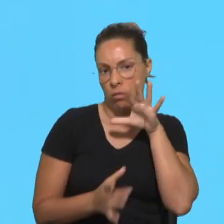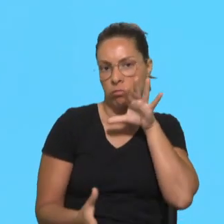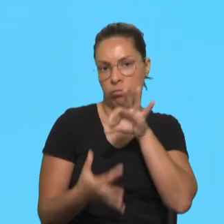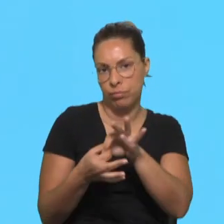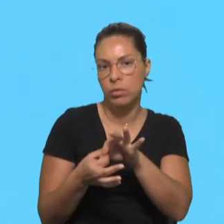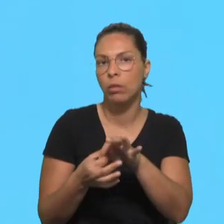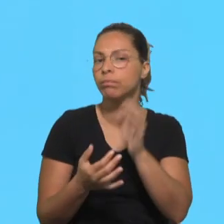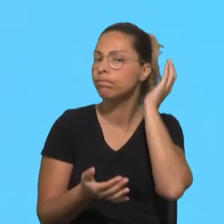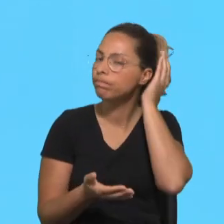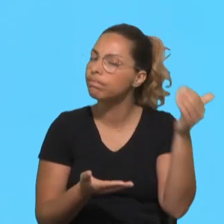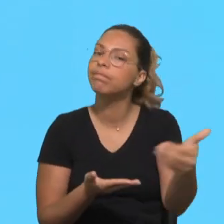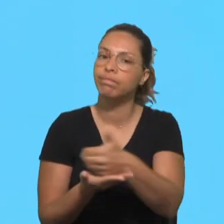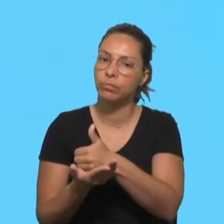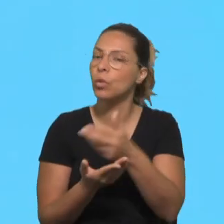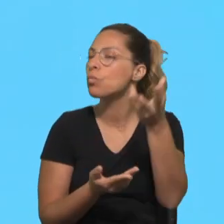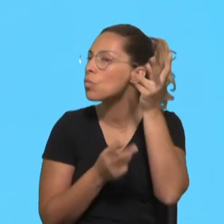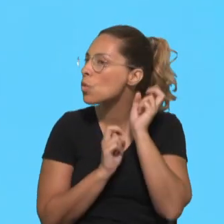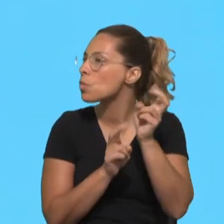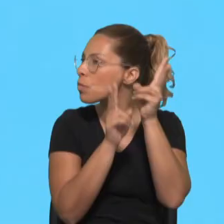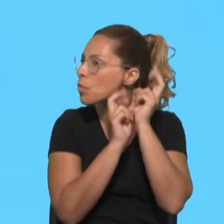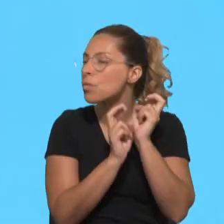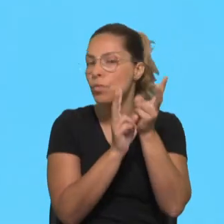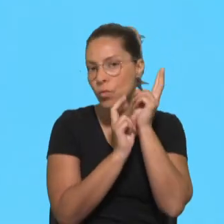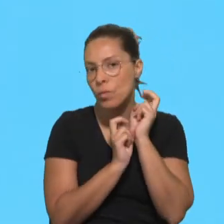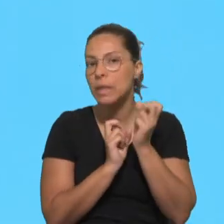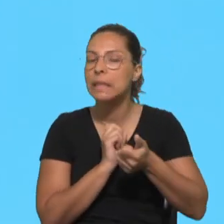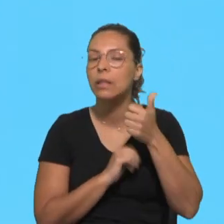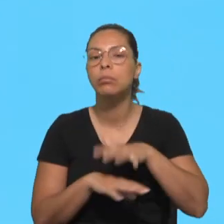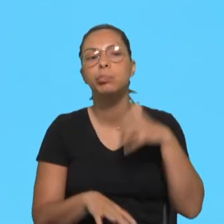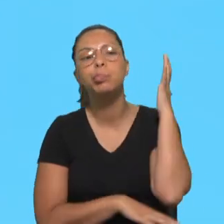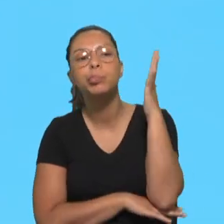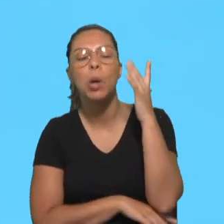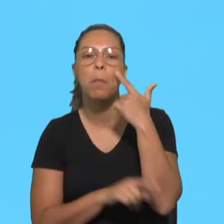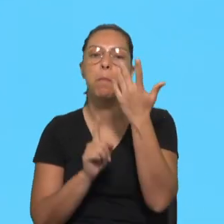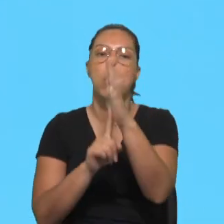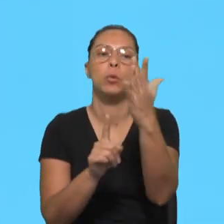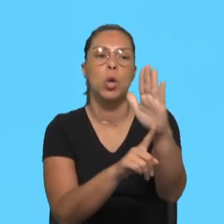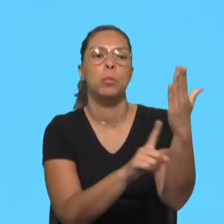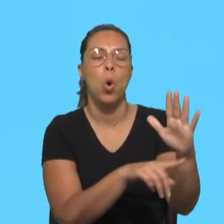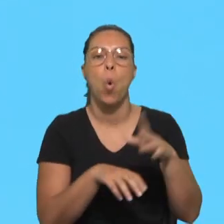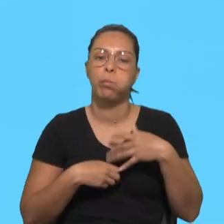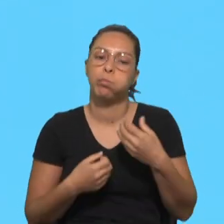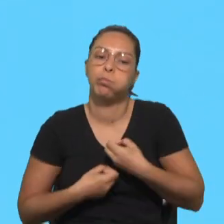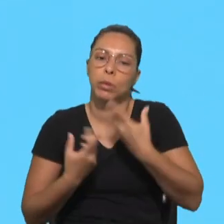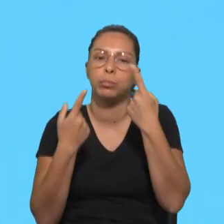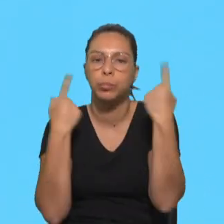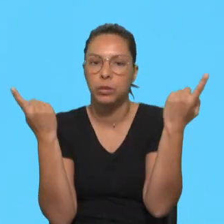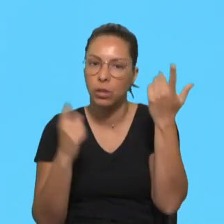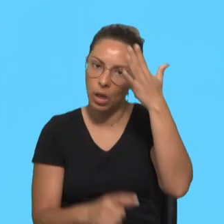escutar, mais do que um congresso para demonstrar ou para partilhar